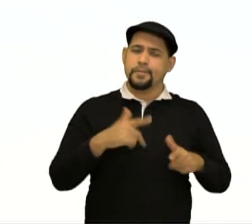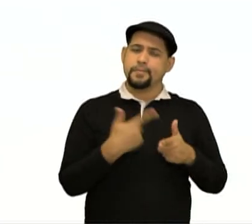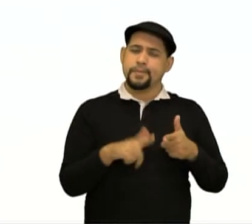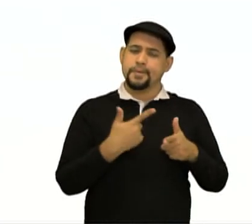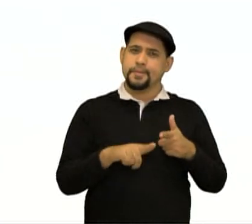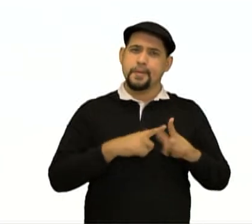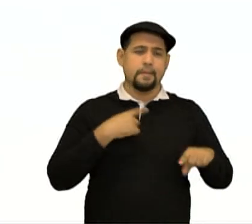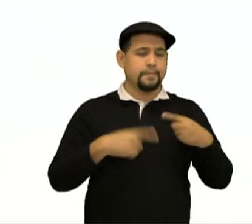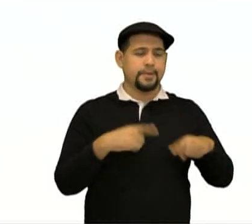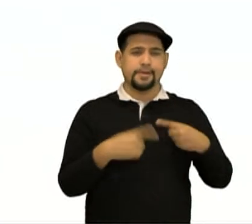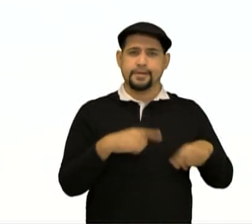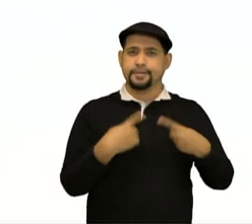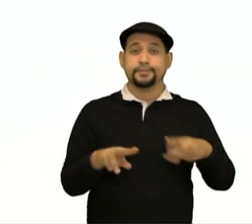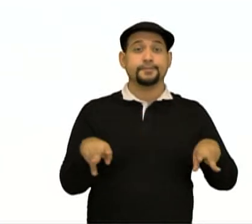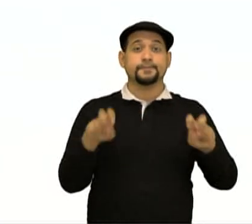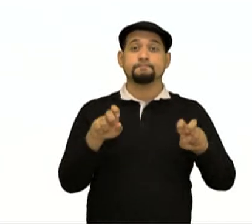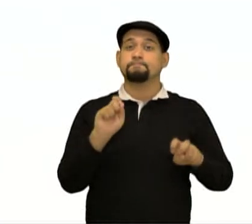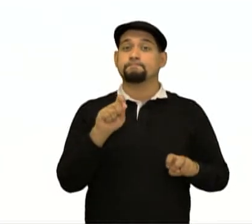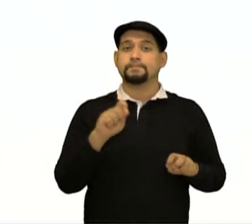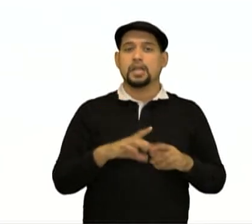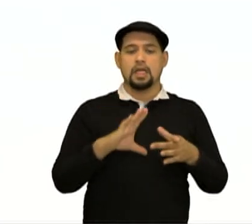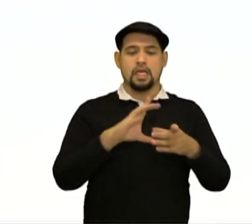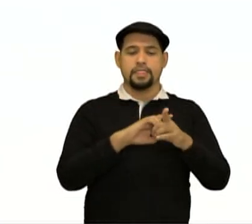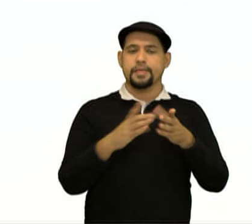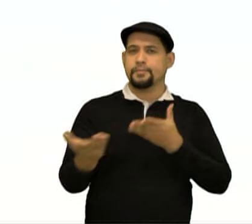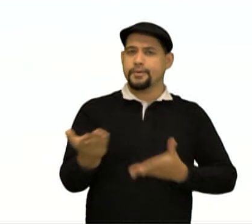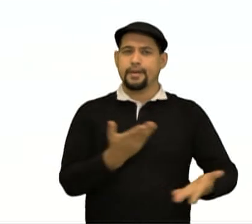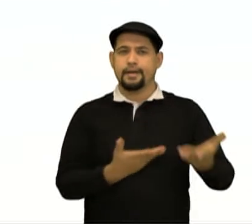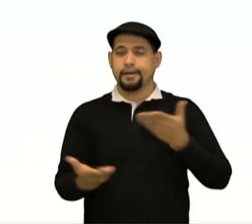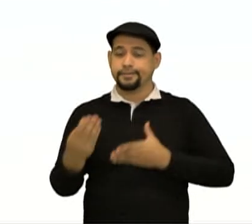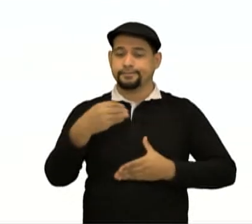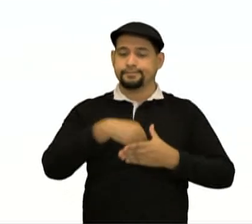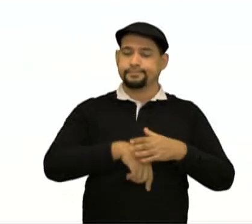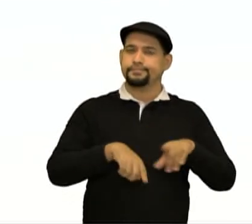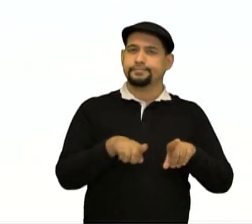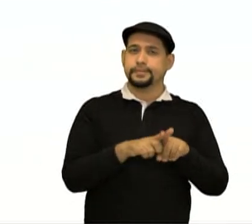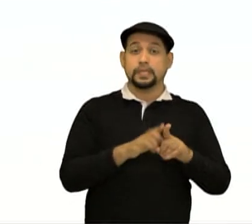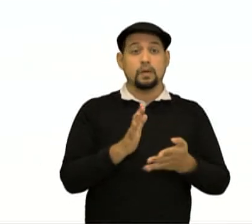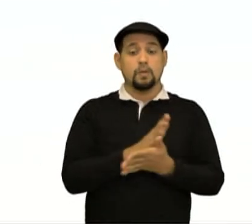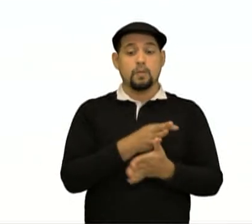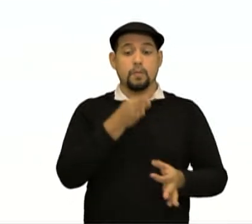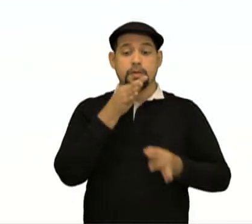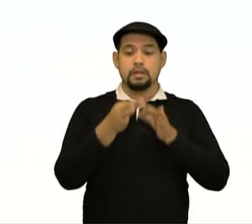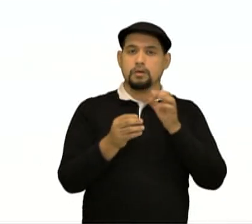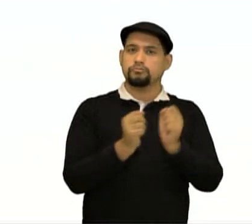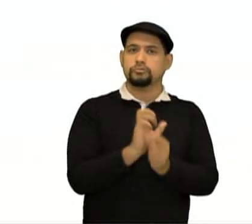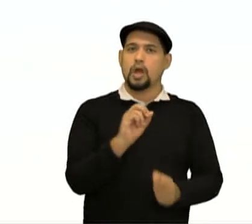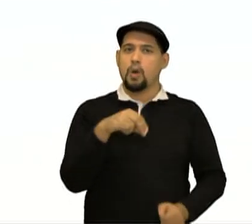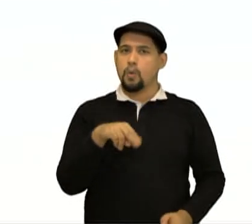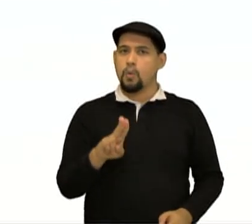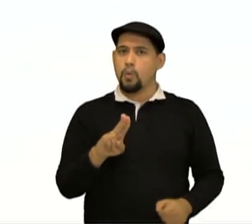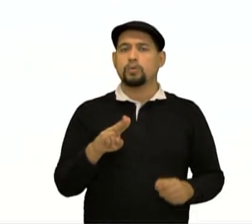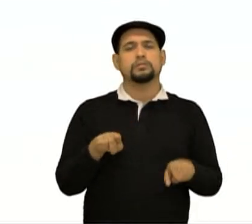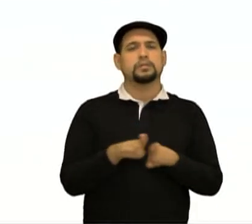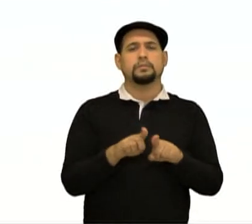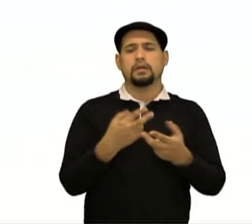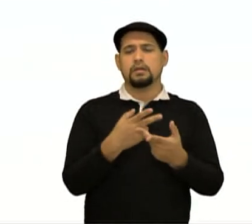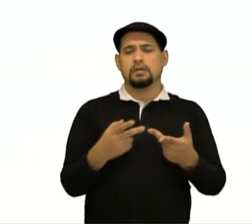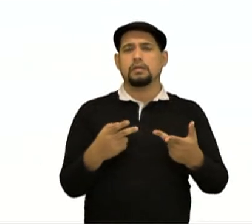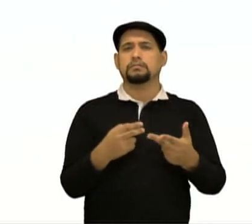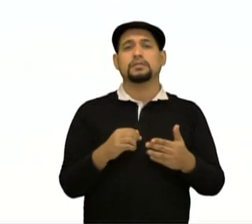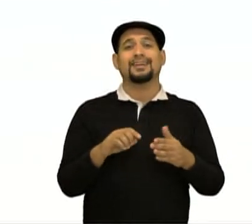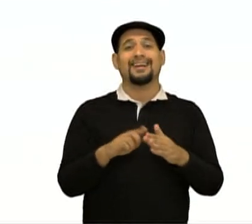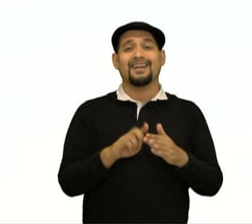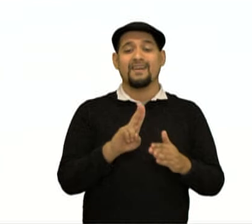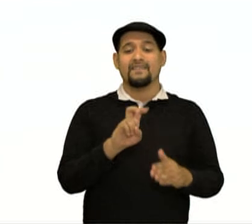políticos no no que diz respeito a aspectos os internos e posicionamento inclusive da ONU e de outras instituições a